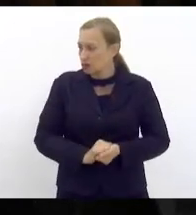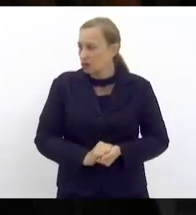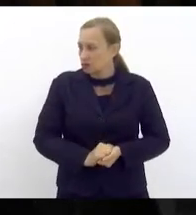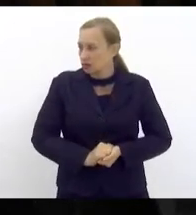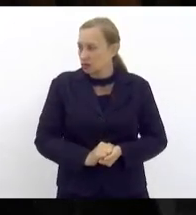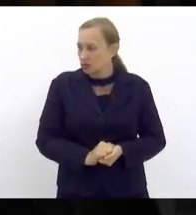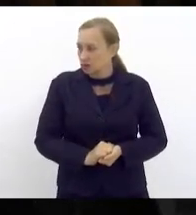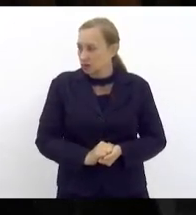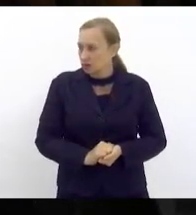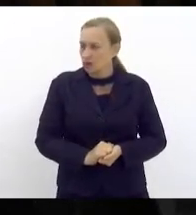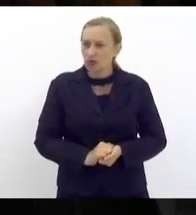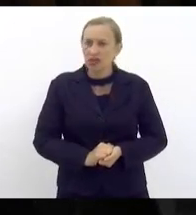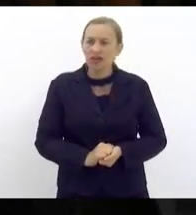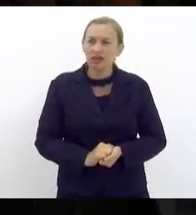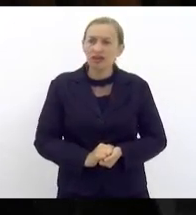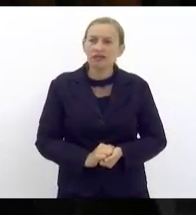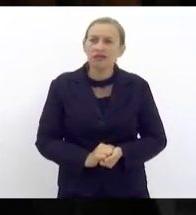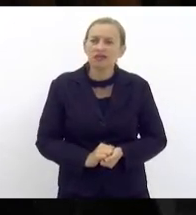também